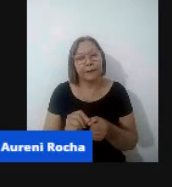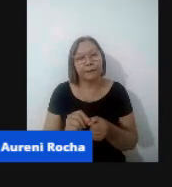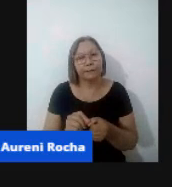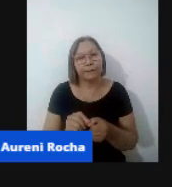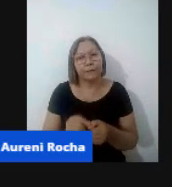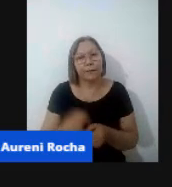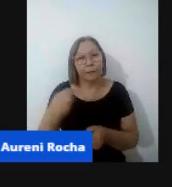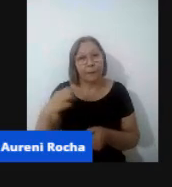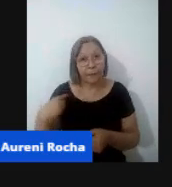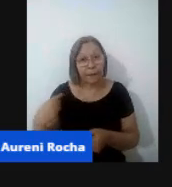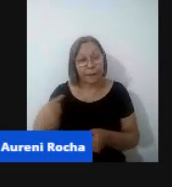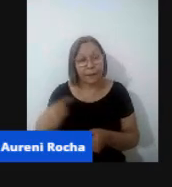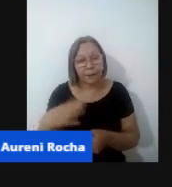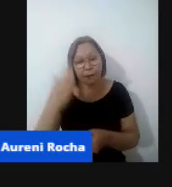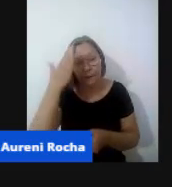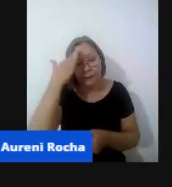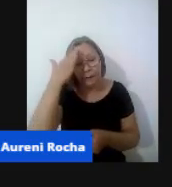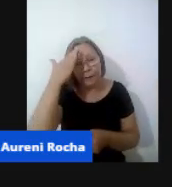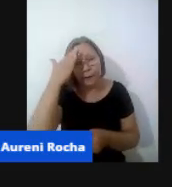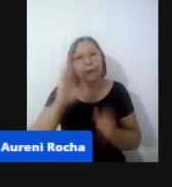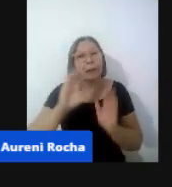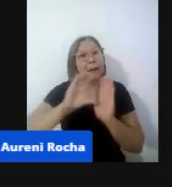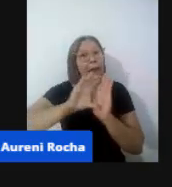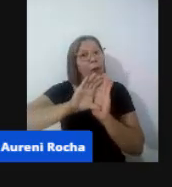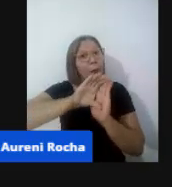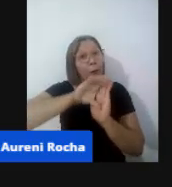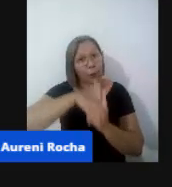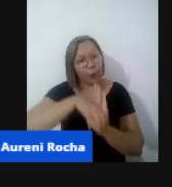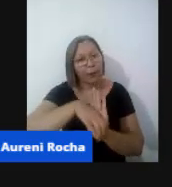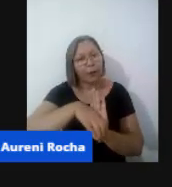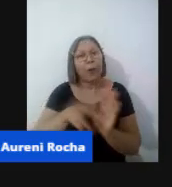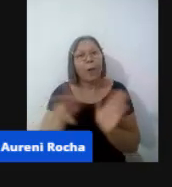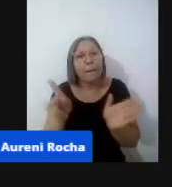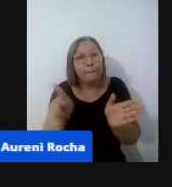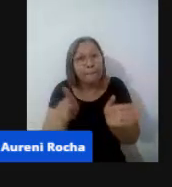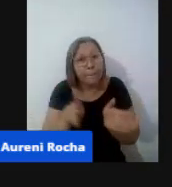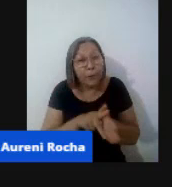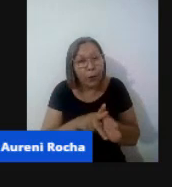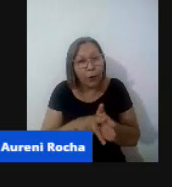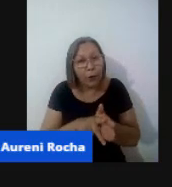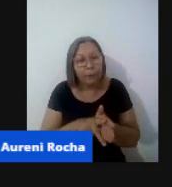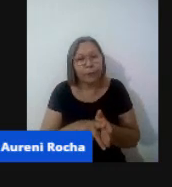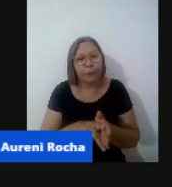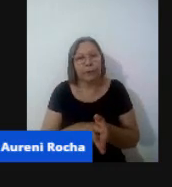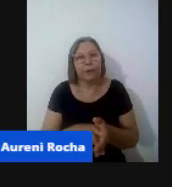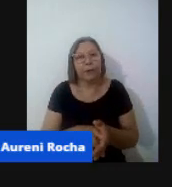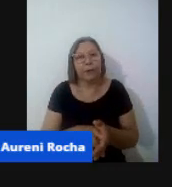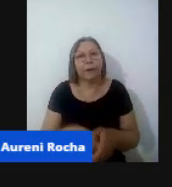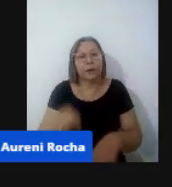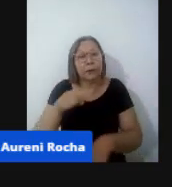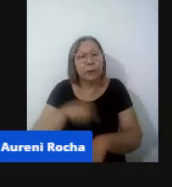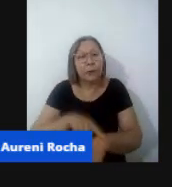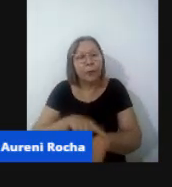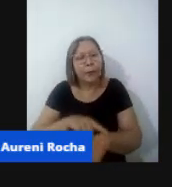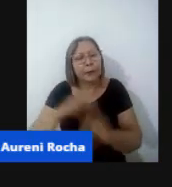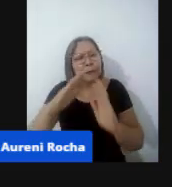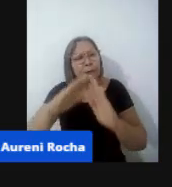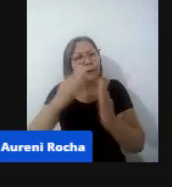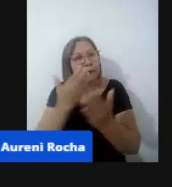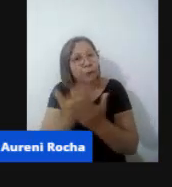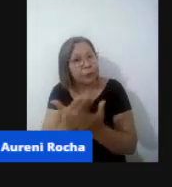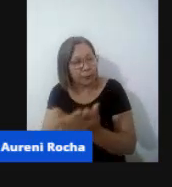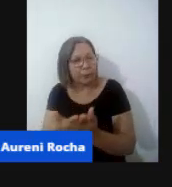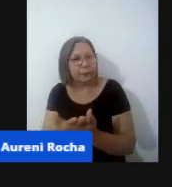gente tem um currículo já pré-estabelecido para os momentos da unidade escolar. A gente tem